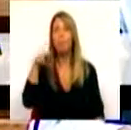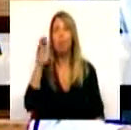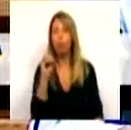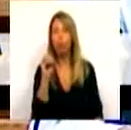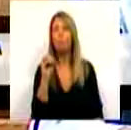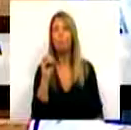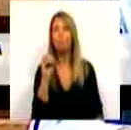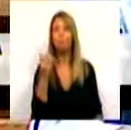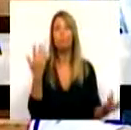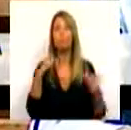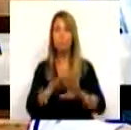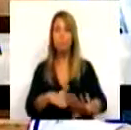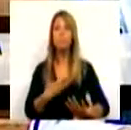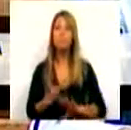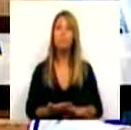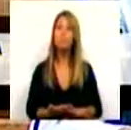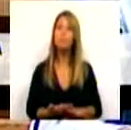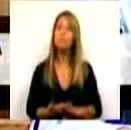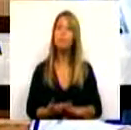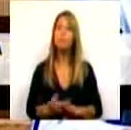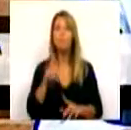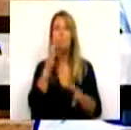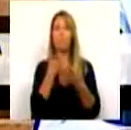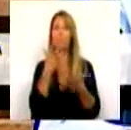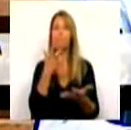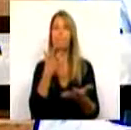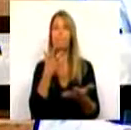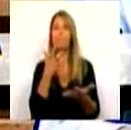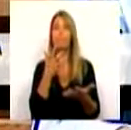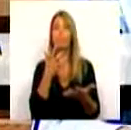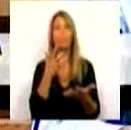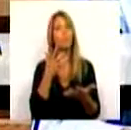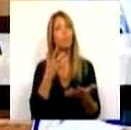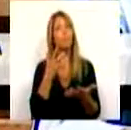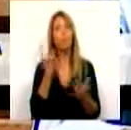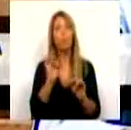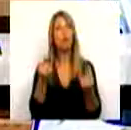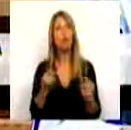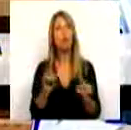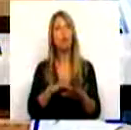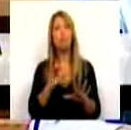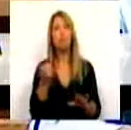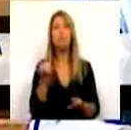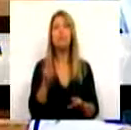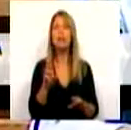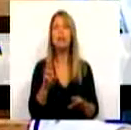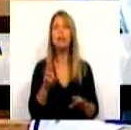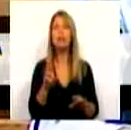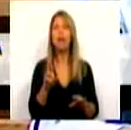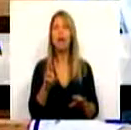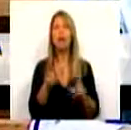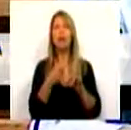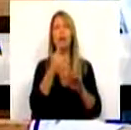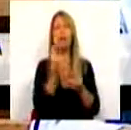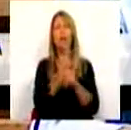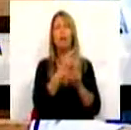com um reforço expressivo que vem não só da taxa de posição de resíduos e aterro, mas